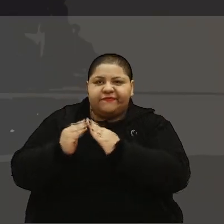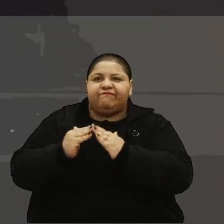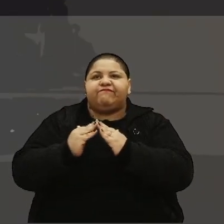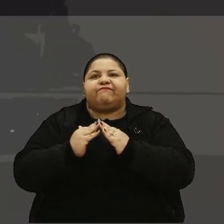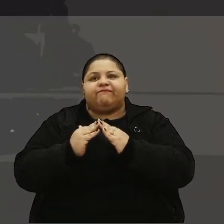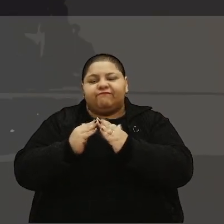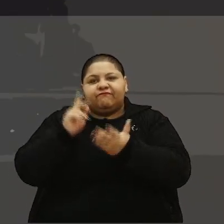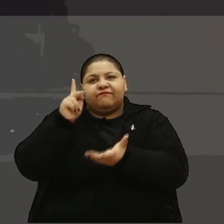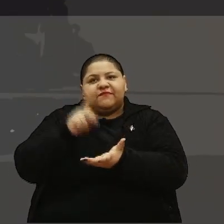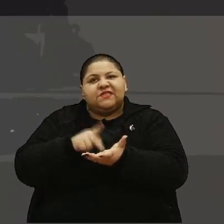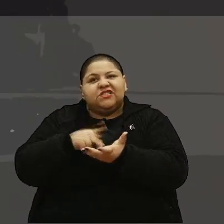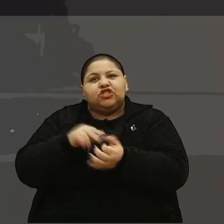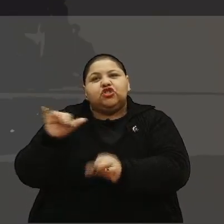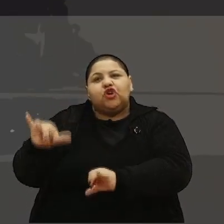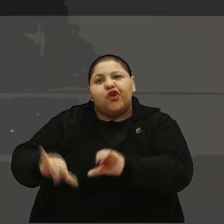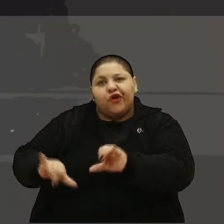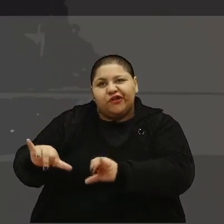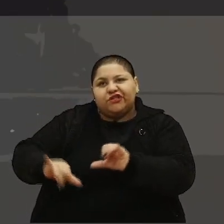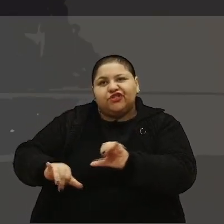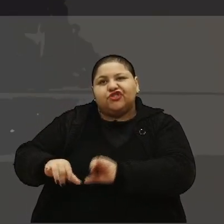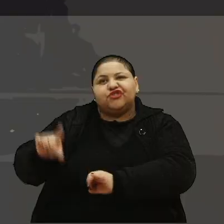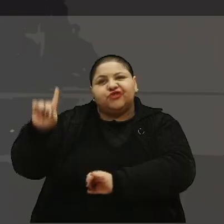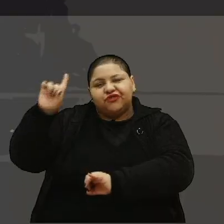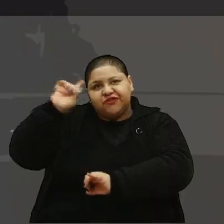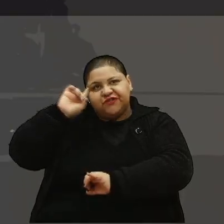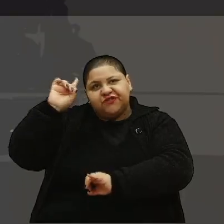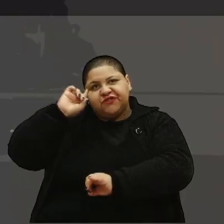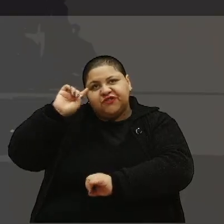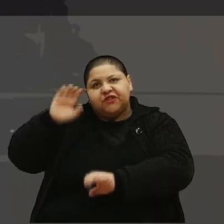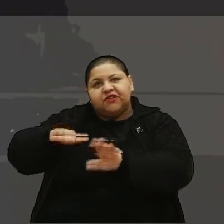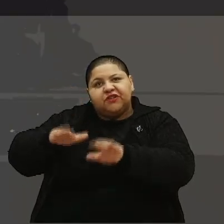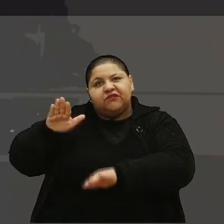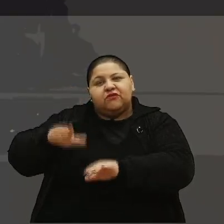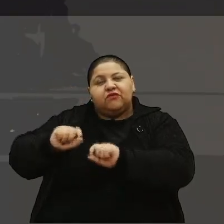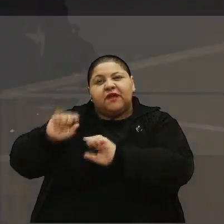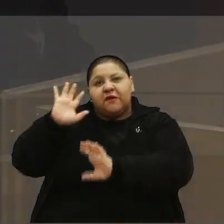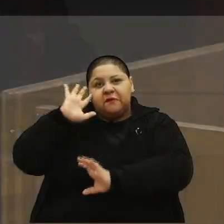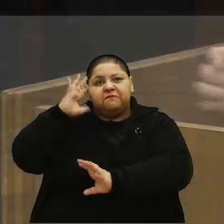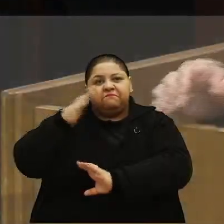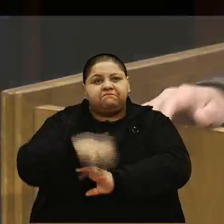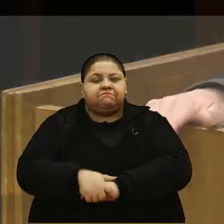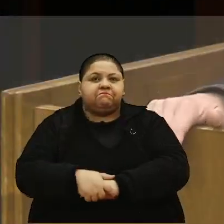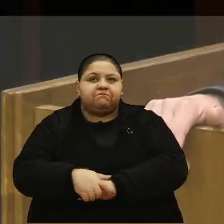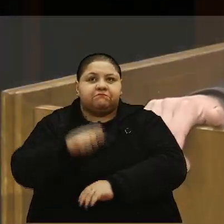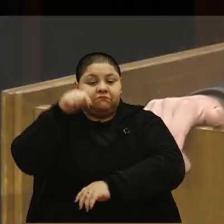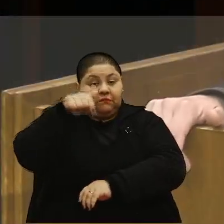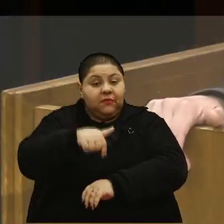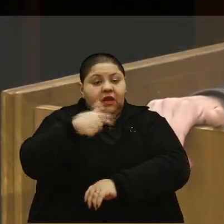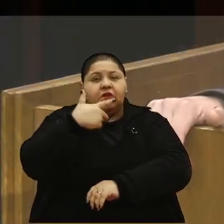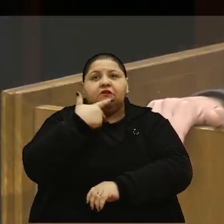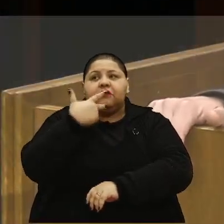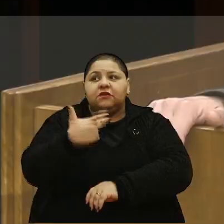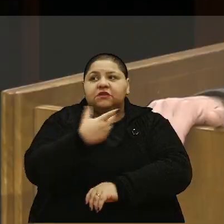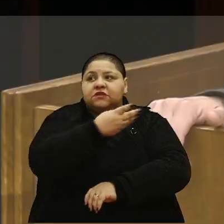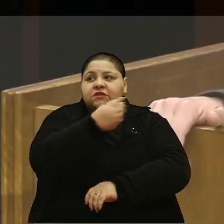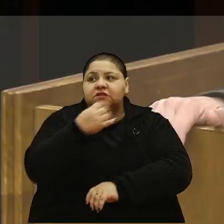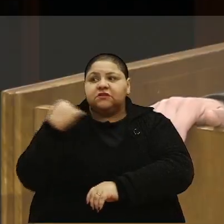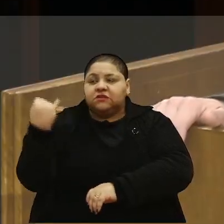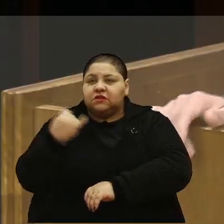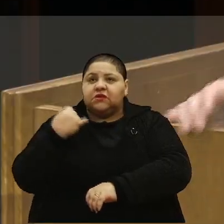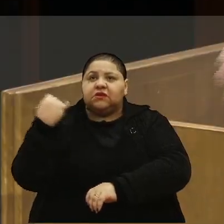que de fato sofrem diariamente, muitas vezes, com essa situação. E aqui eu friso que é muito